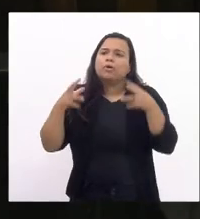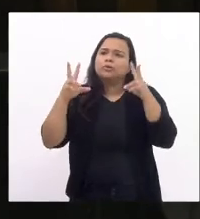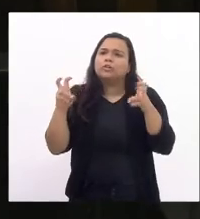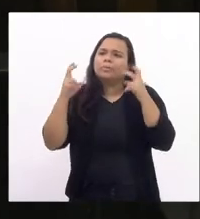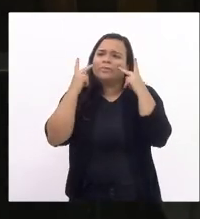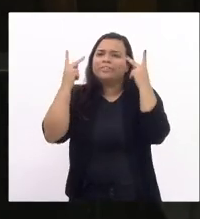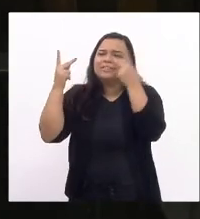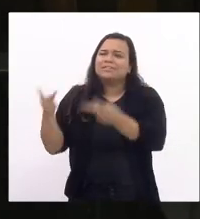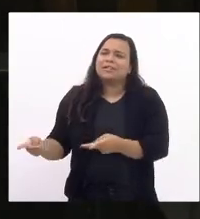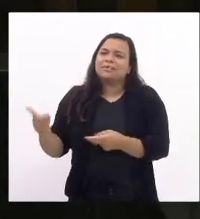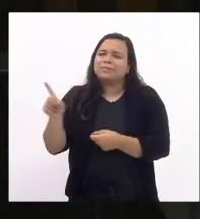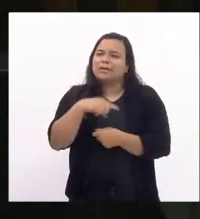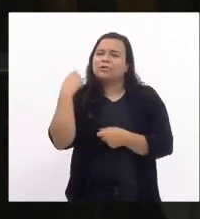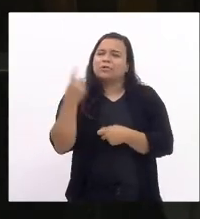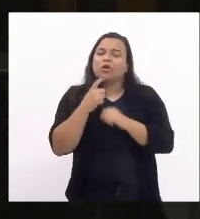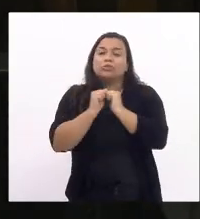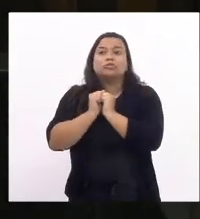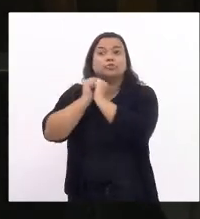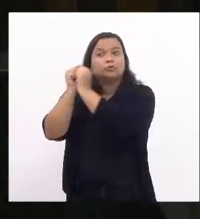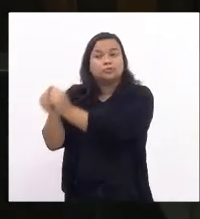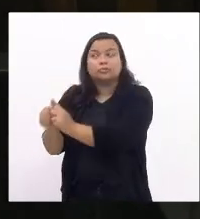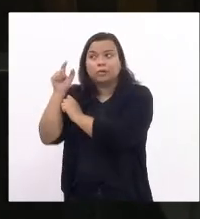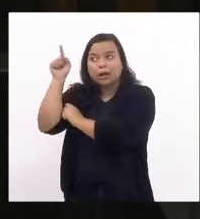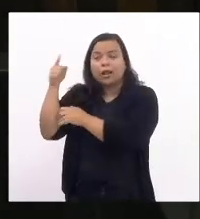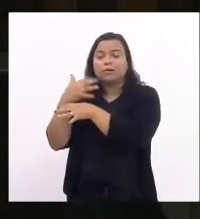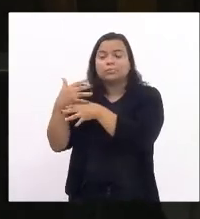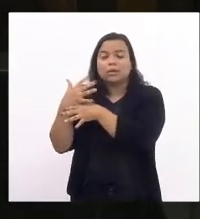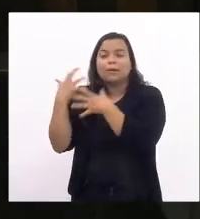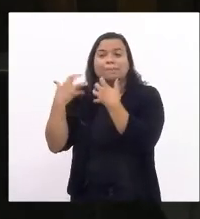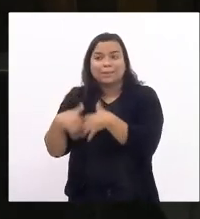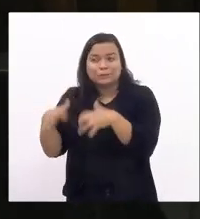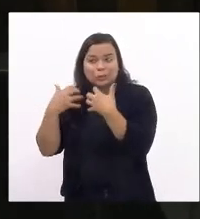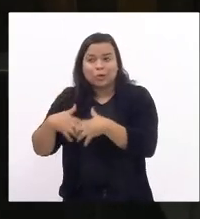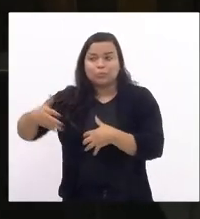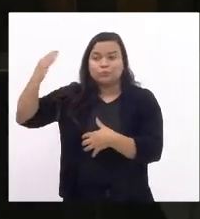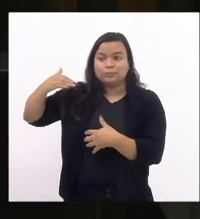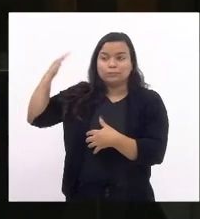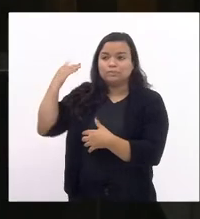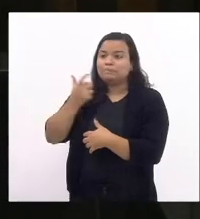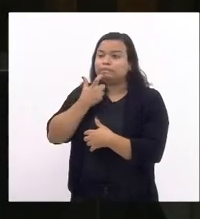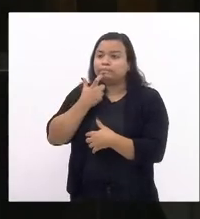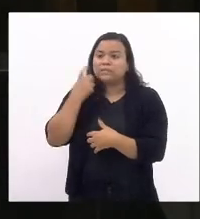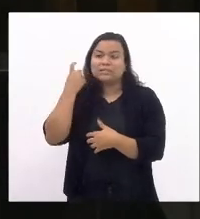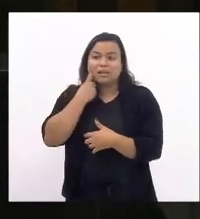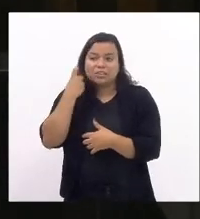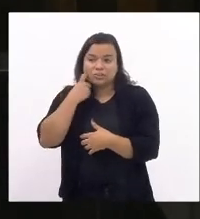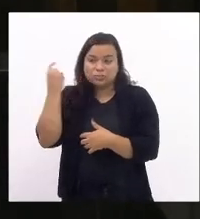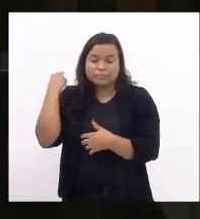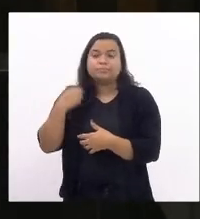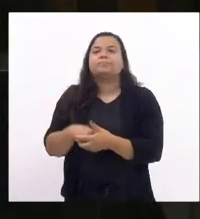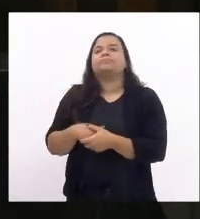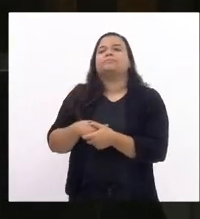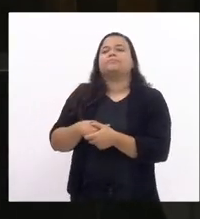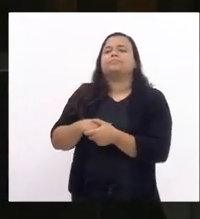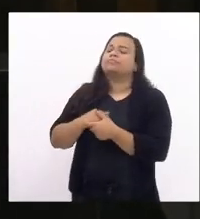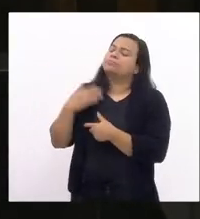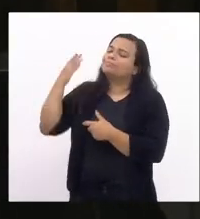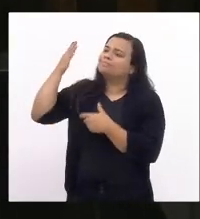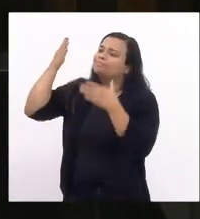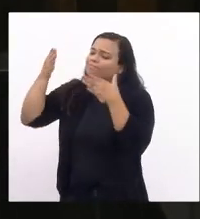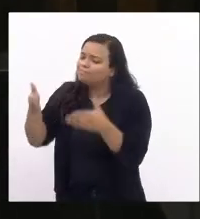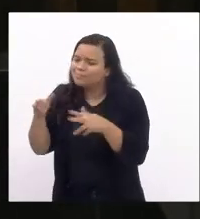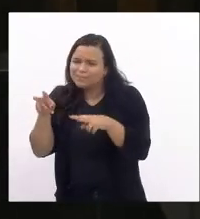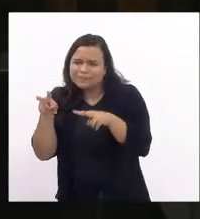fizemos juntos à cidade de Petrópolis na última sexta-feira, encontrando um cenário